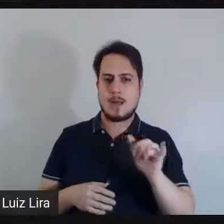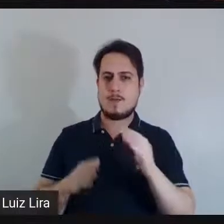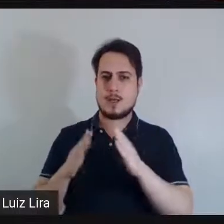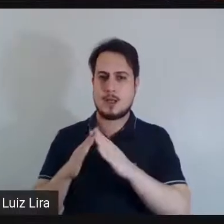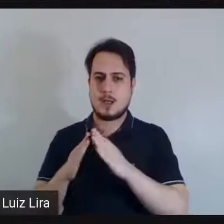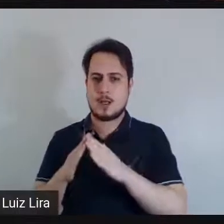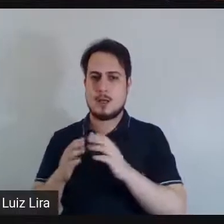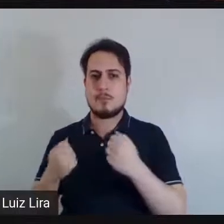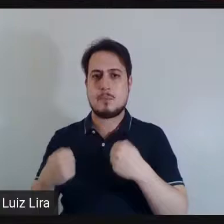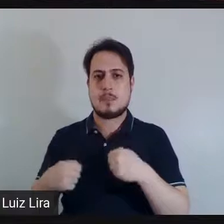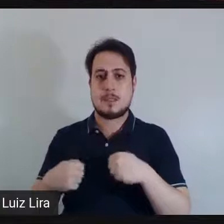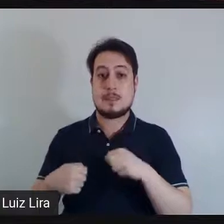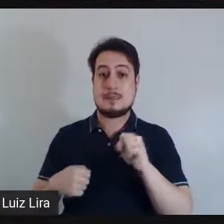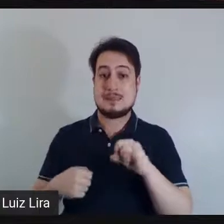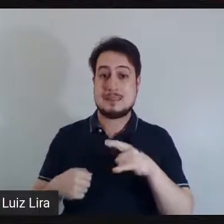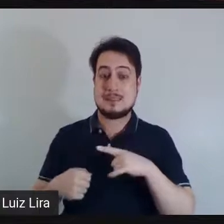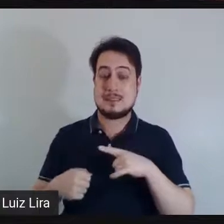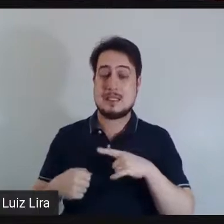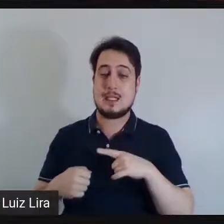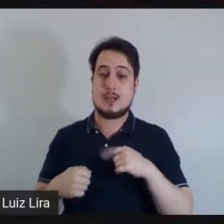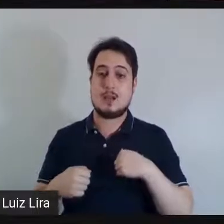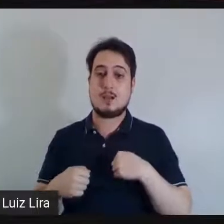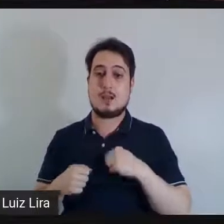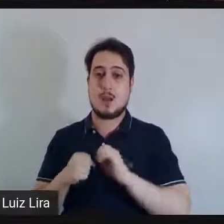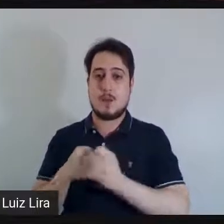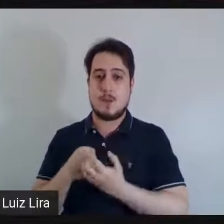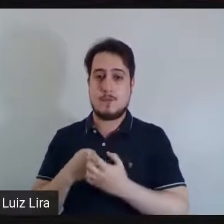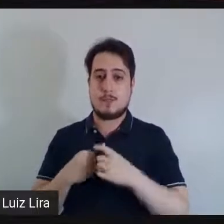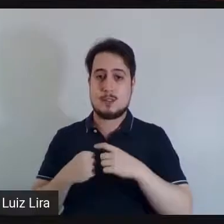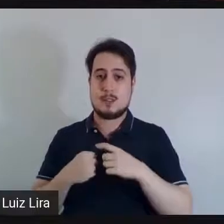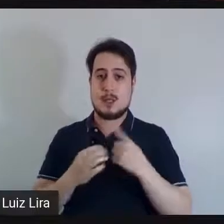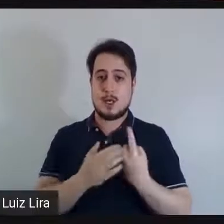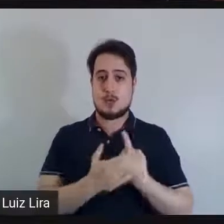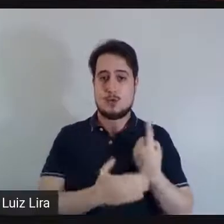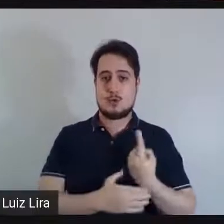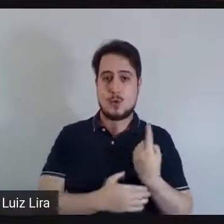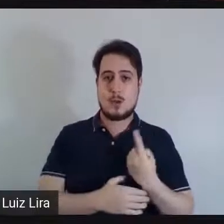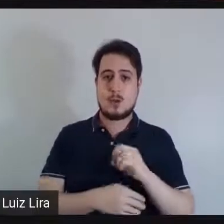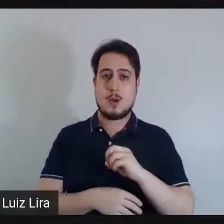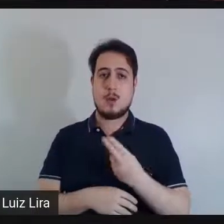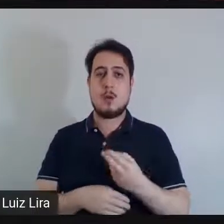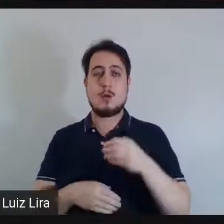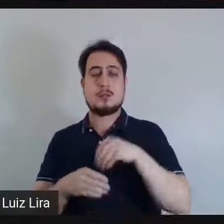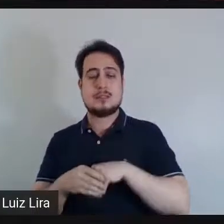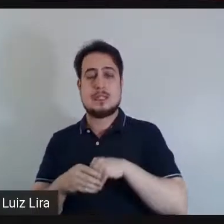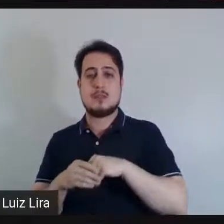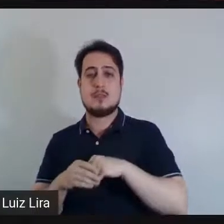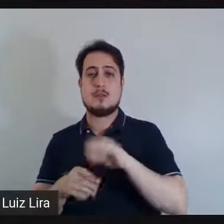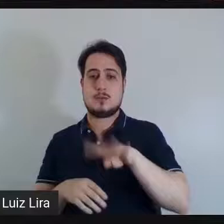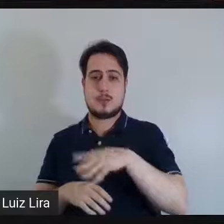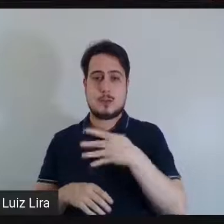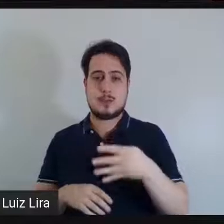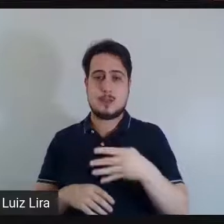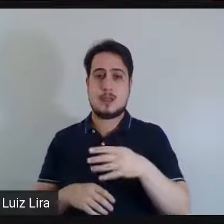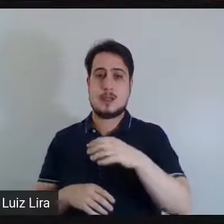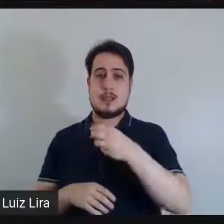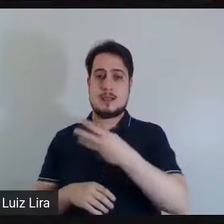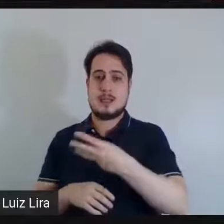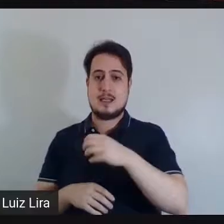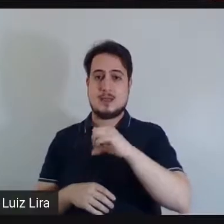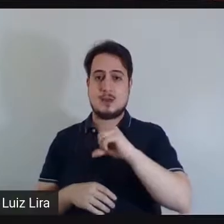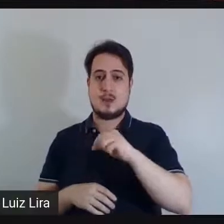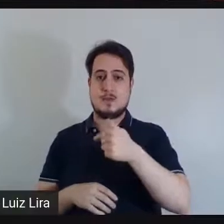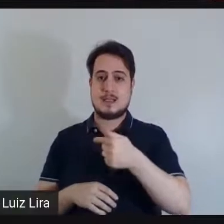que descobrir se ele está de quarentena, ou é critério de isolamento, ou dos quadrantes da 13979, que dá a possibilidade